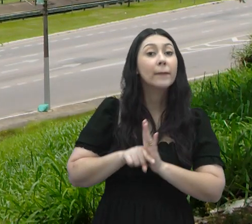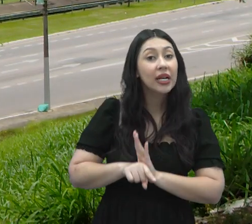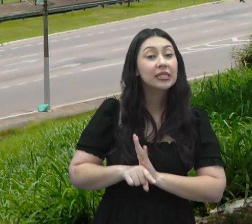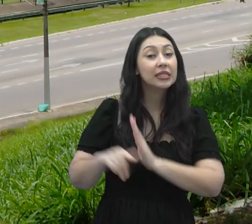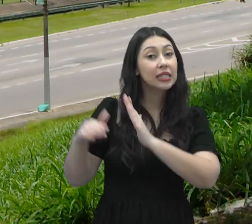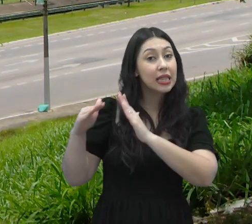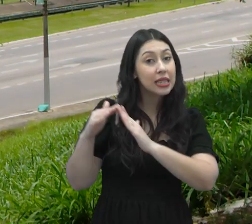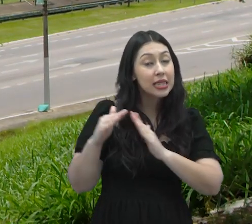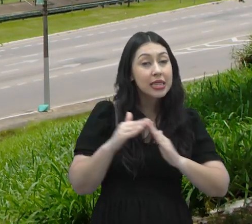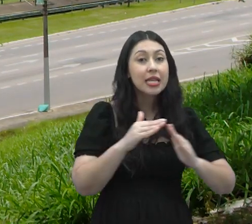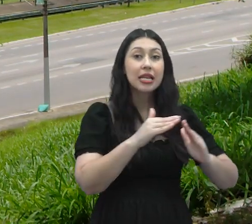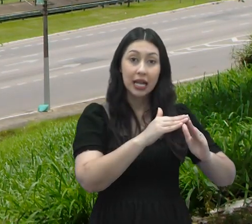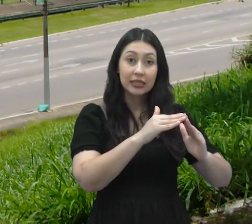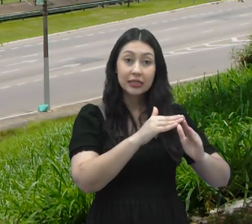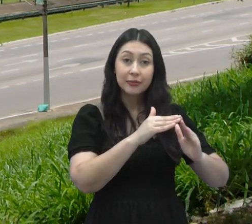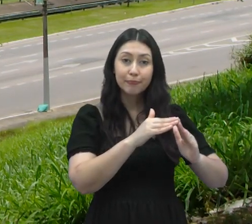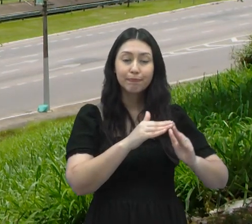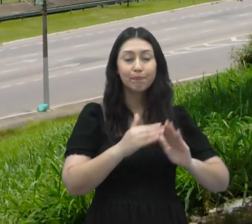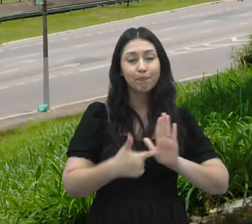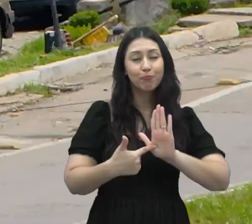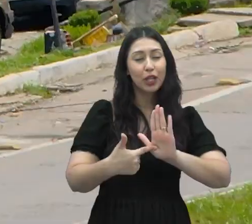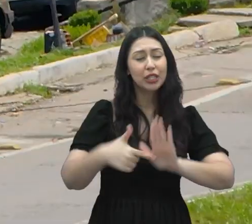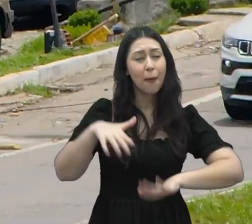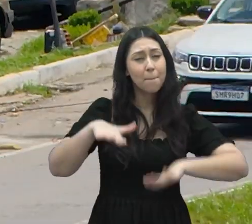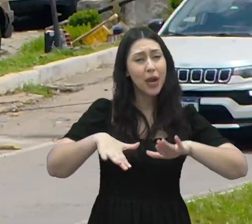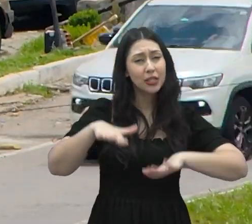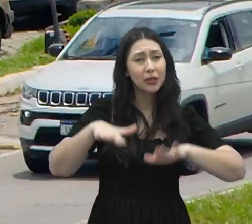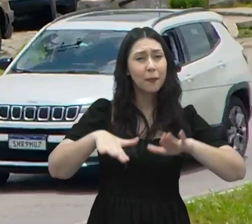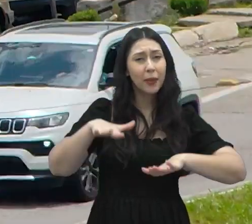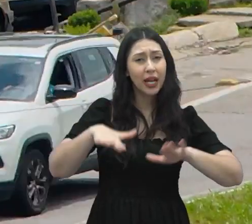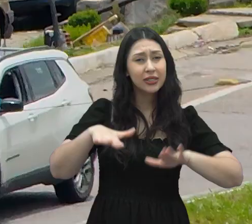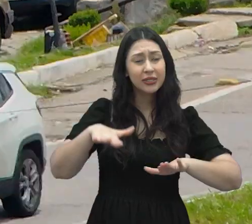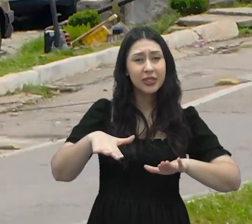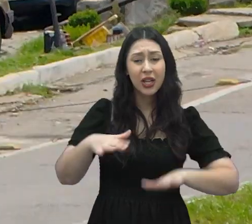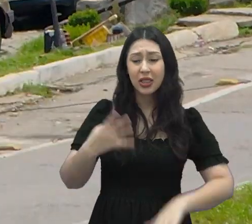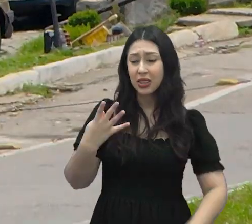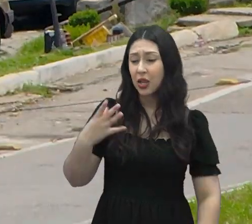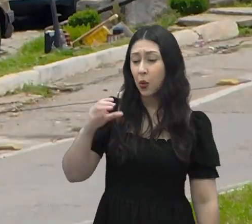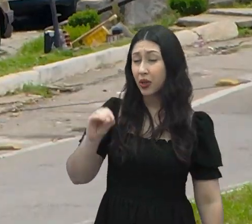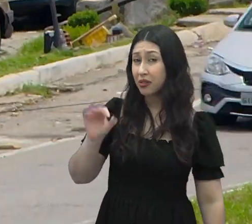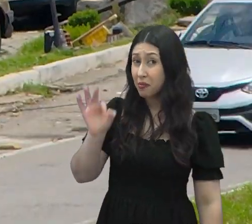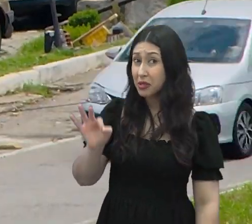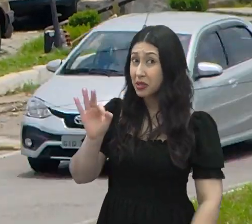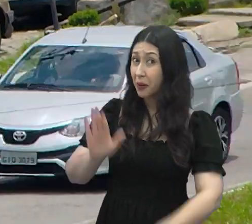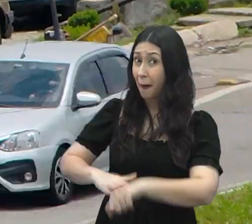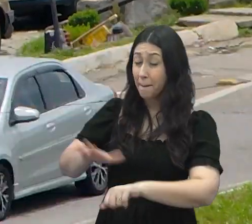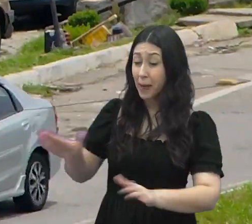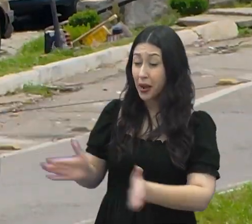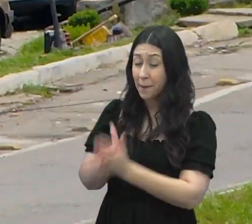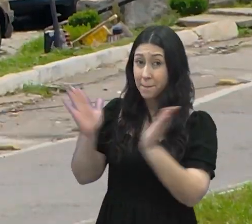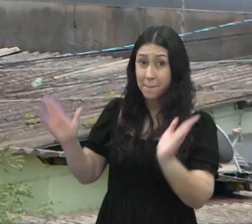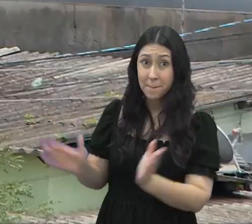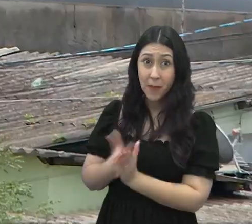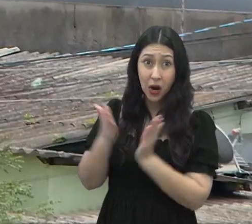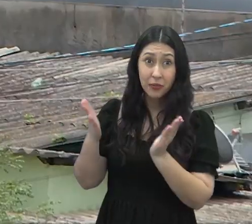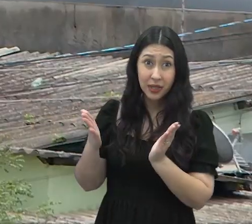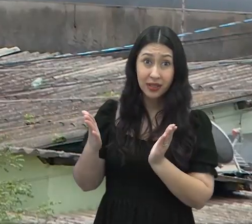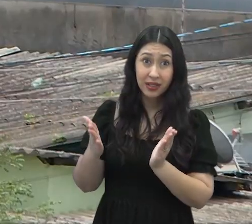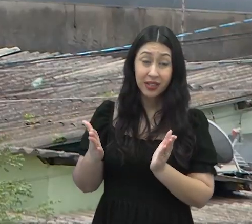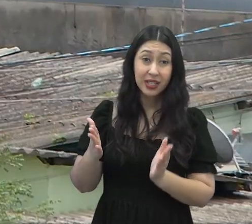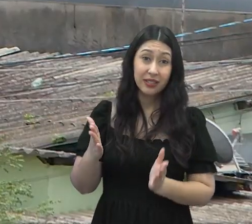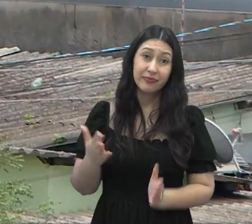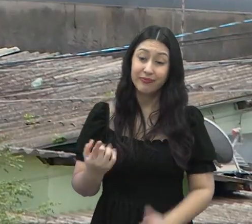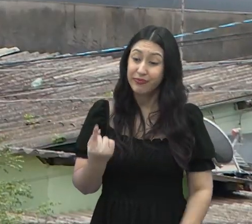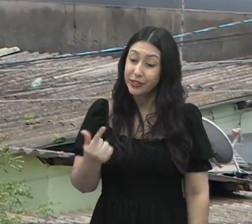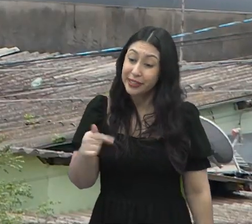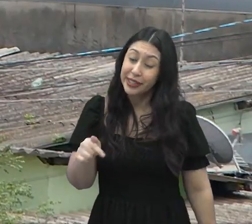por Amostras de Domicílios Contínua, em média, o rendimento diário dos 40% mais pobres ficou em R$